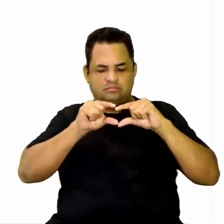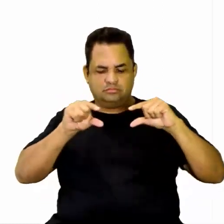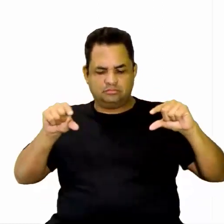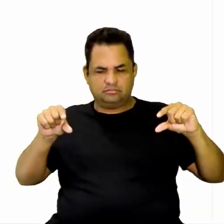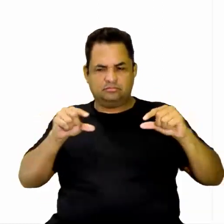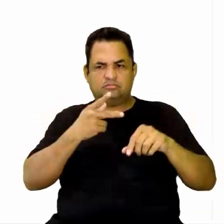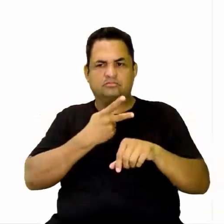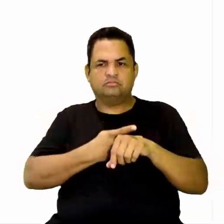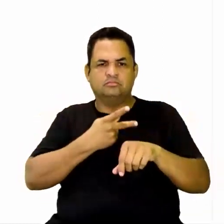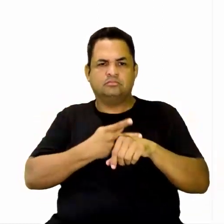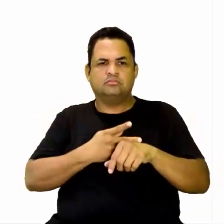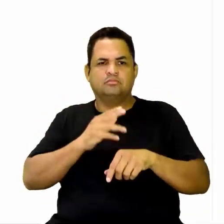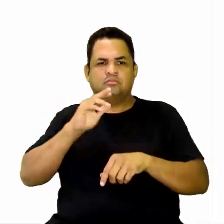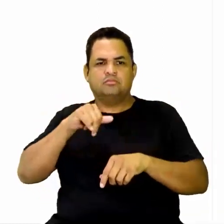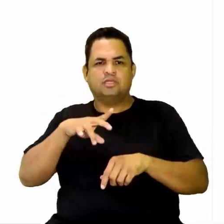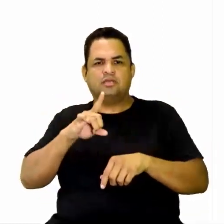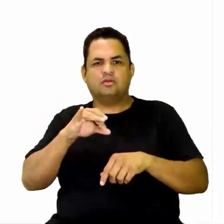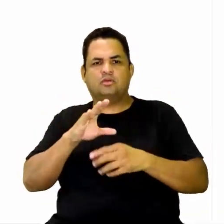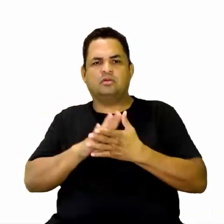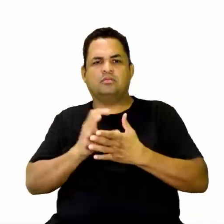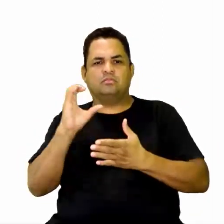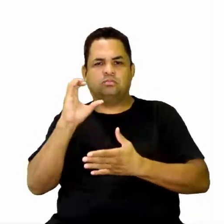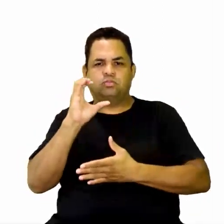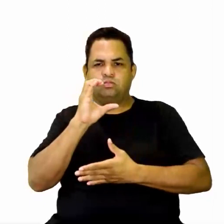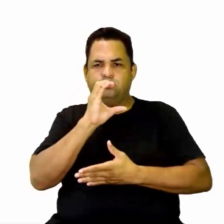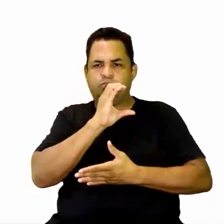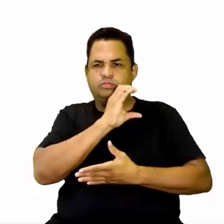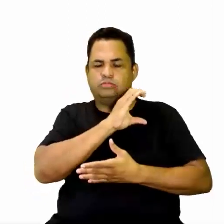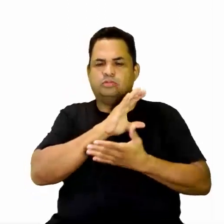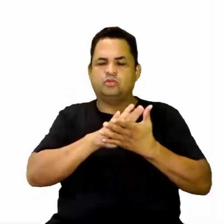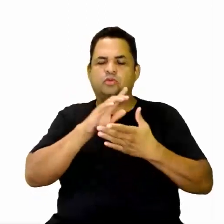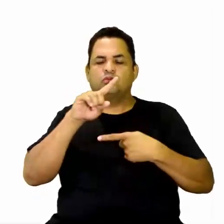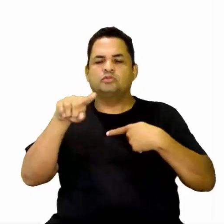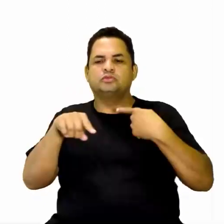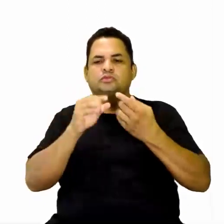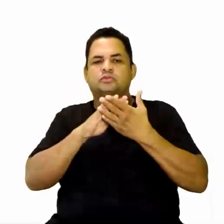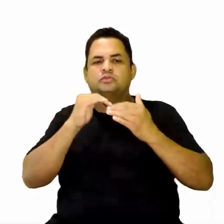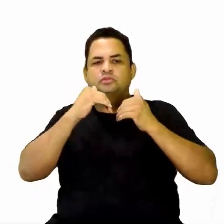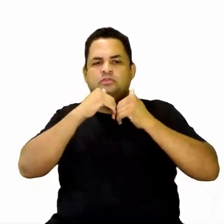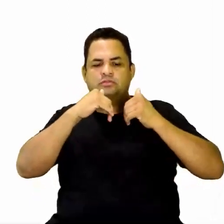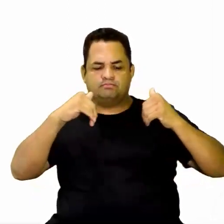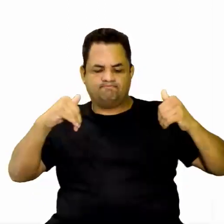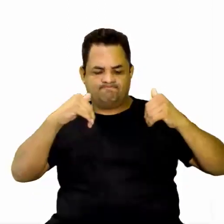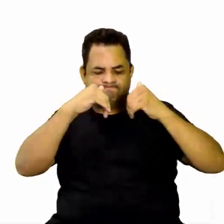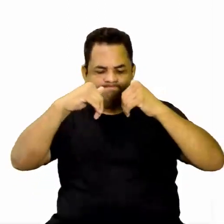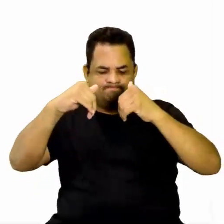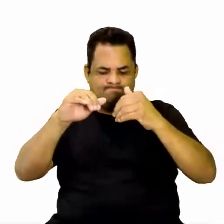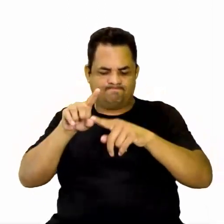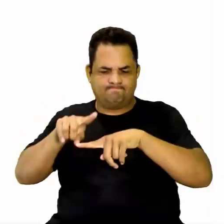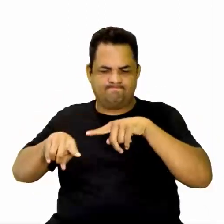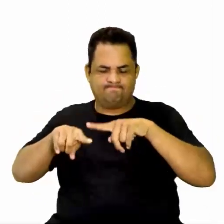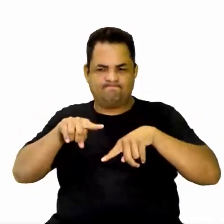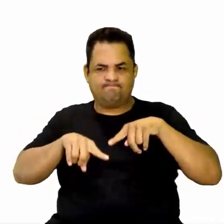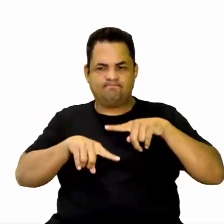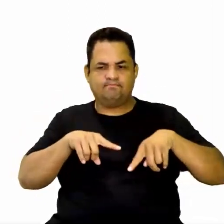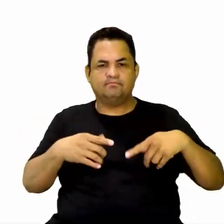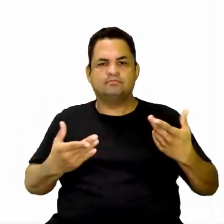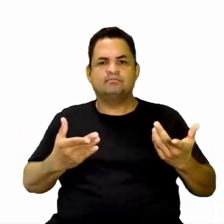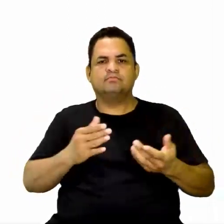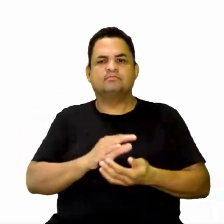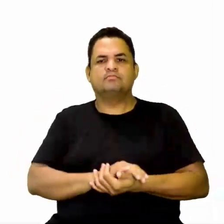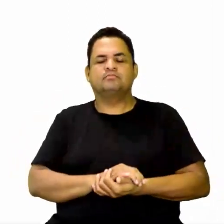e mercúrio é aquecida com a finalidade de separar os componentes.